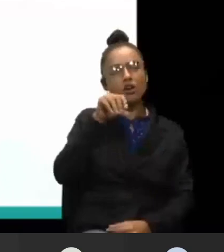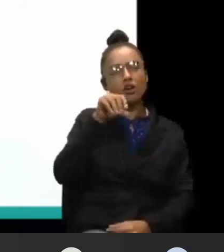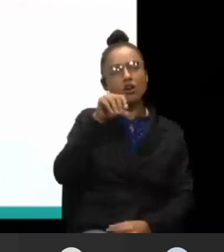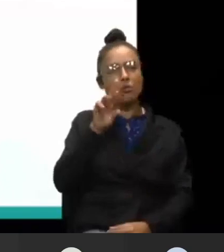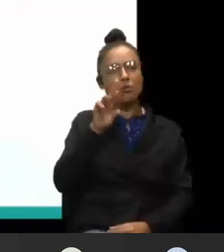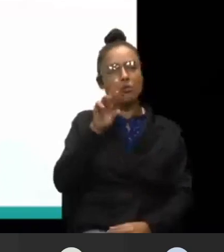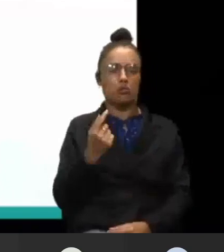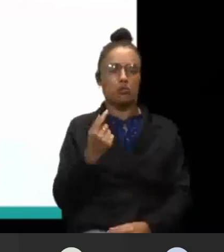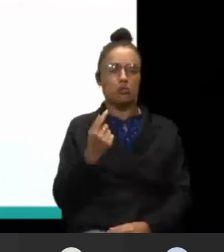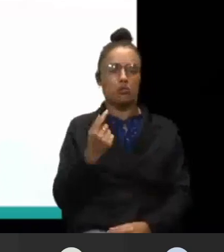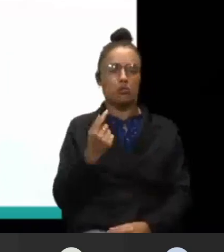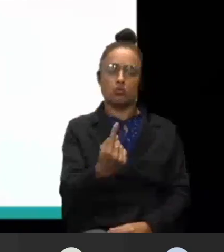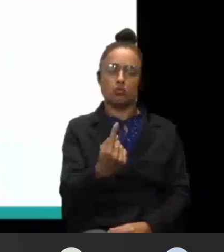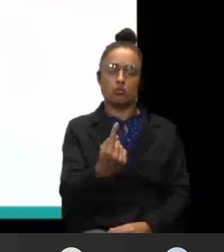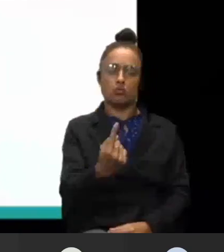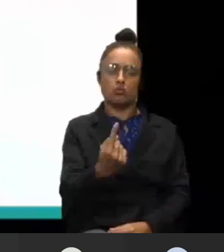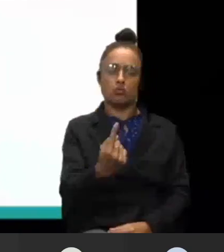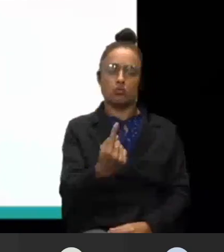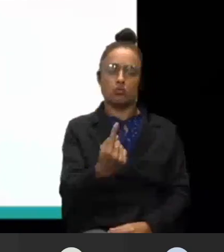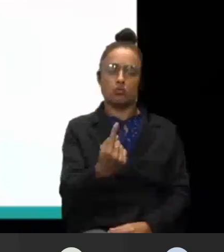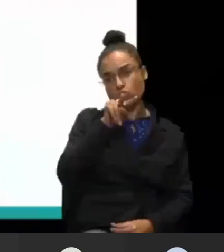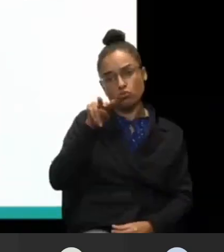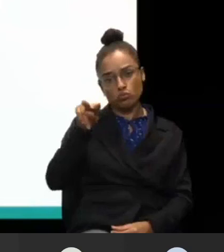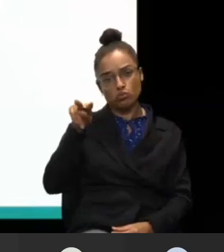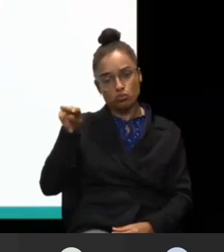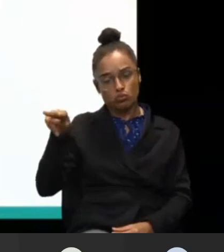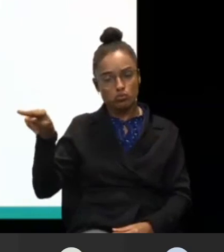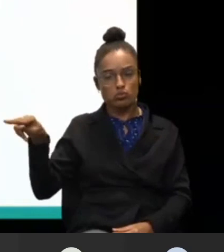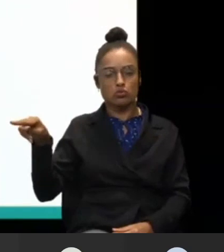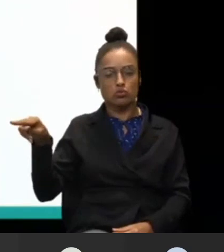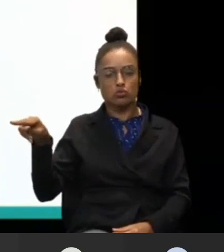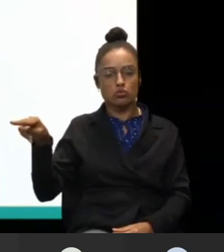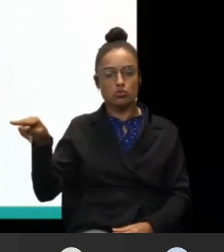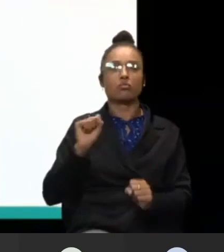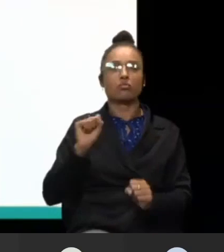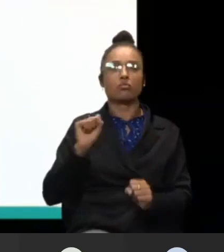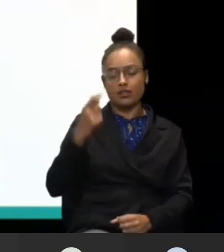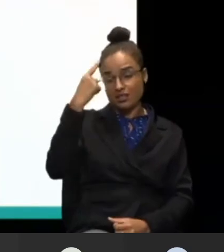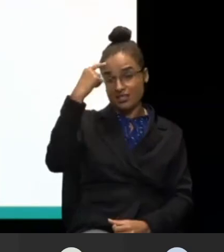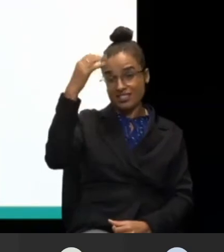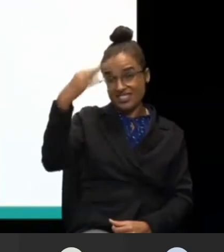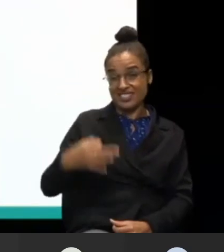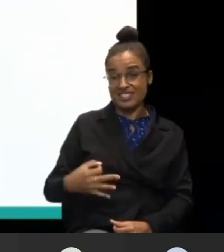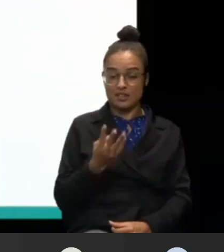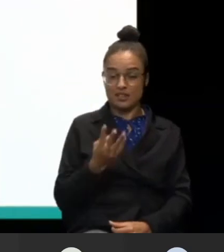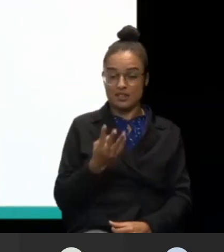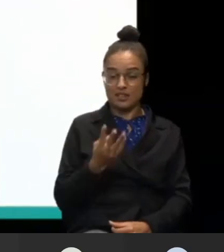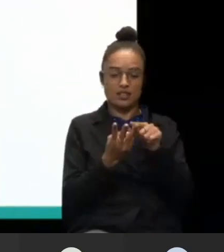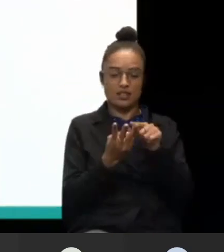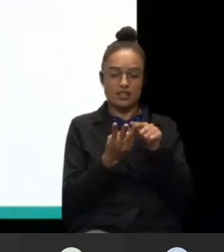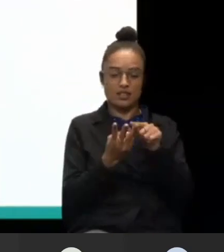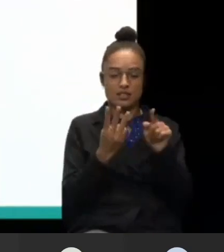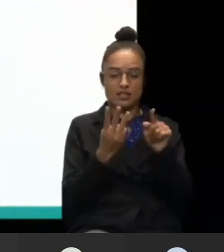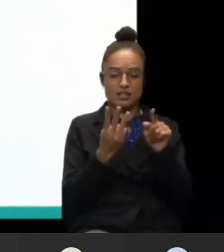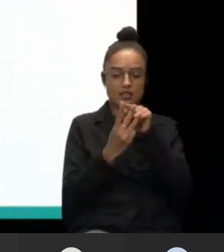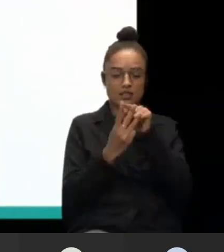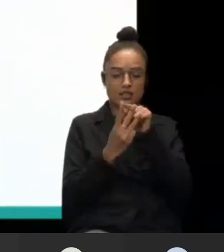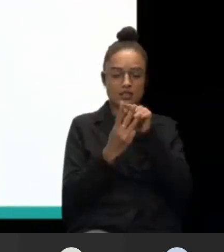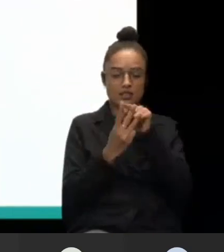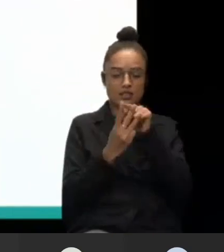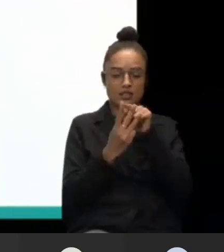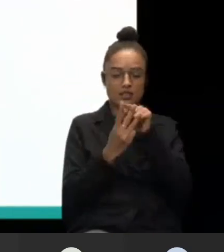uma amostra só, mas fazer em duplicata. O ideal é fazer em triplicata, mas devido ao tempo, faça em